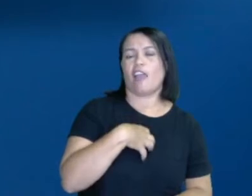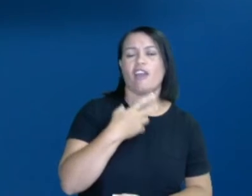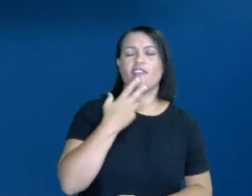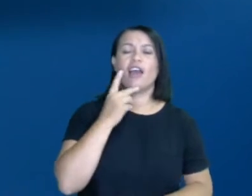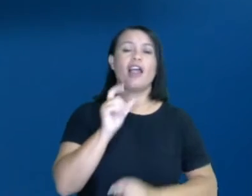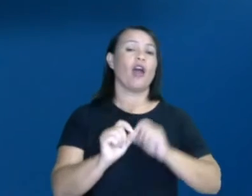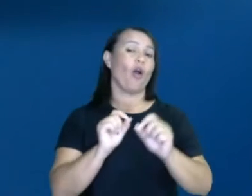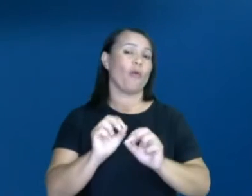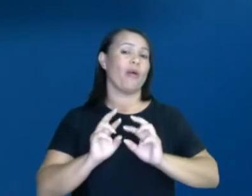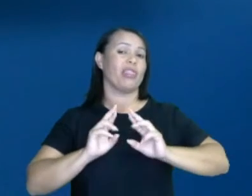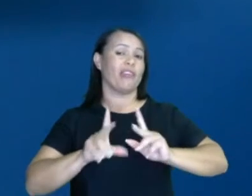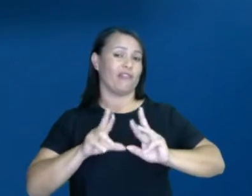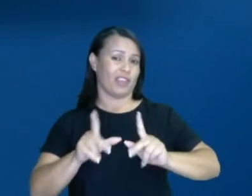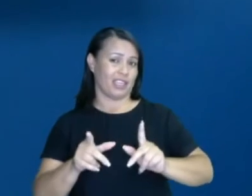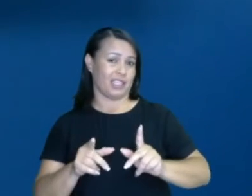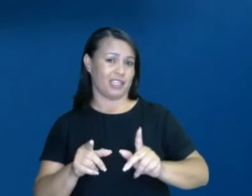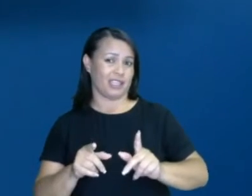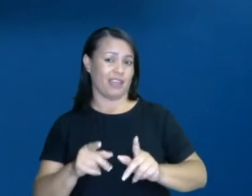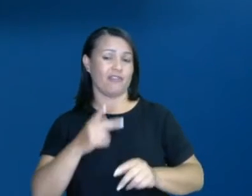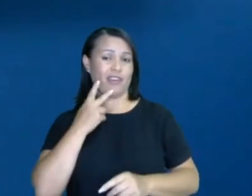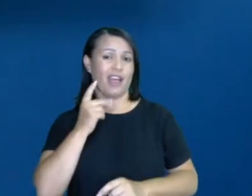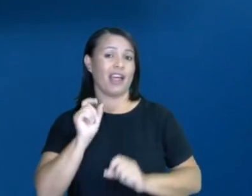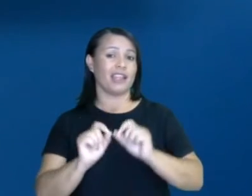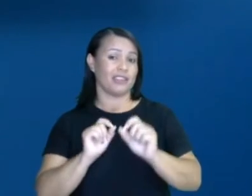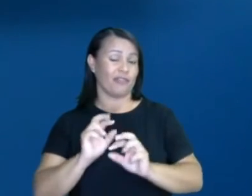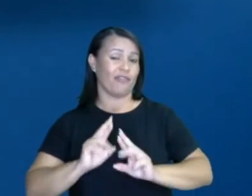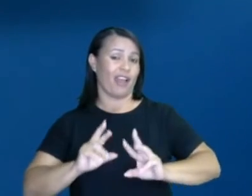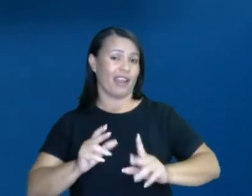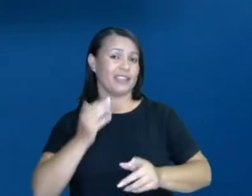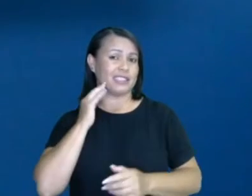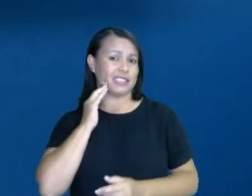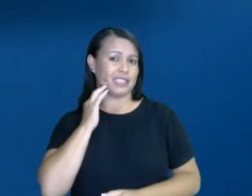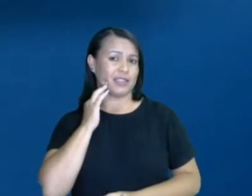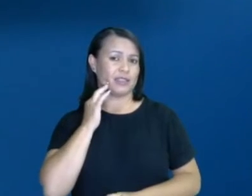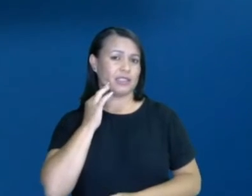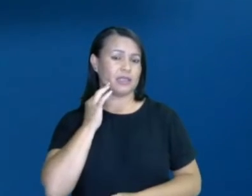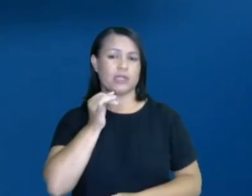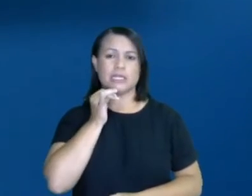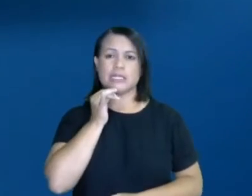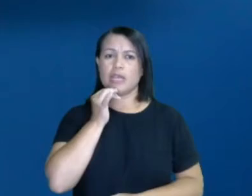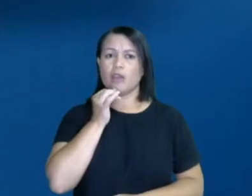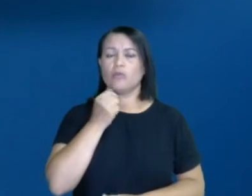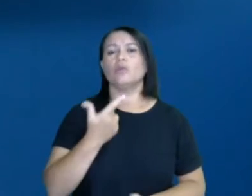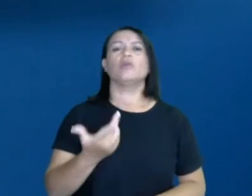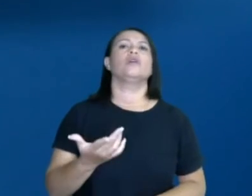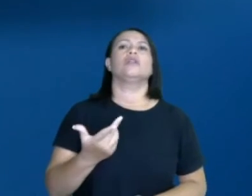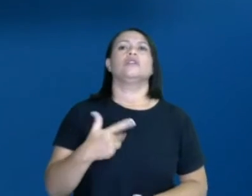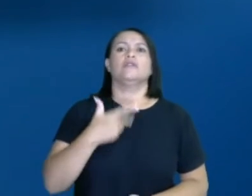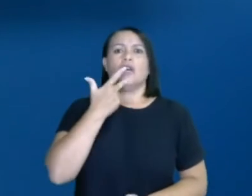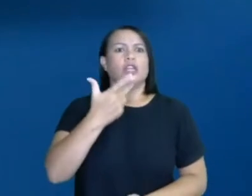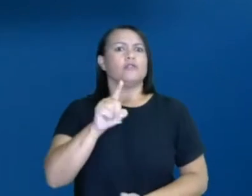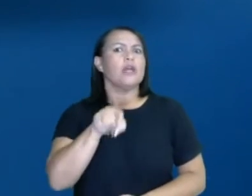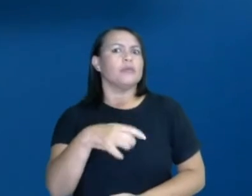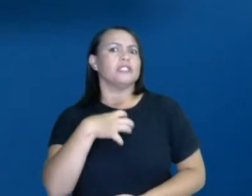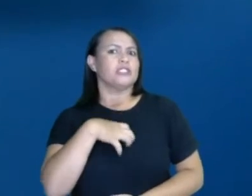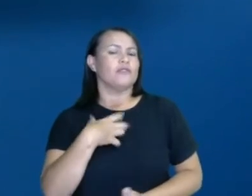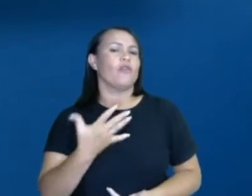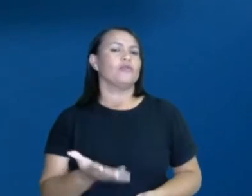puse nervioso, certo? Então a gente se põe de alguma forma, tá